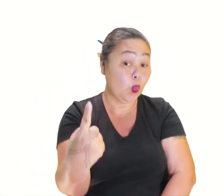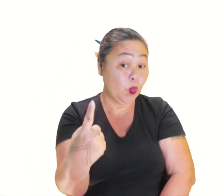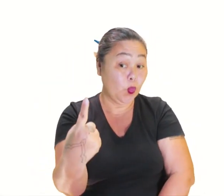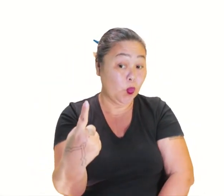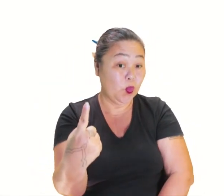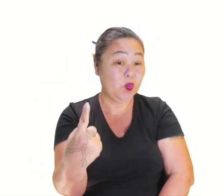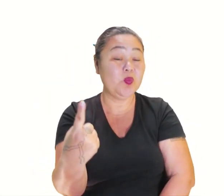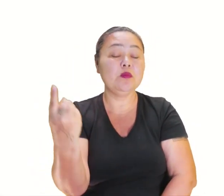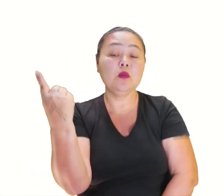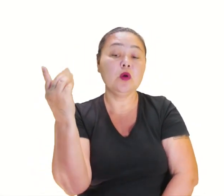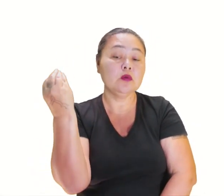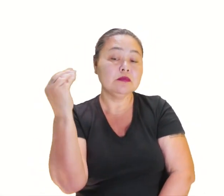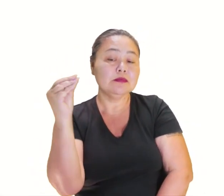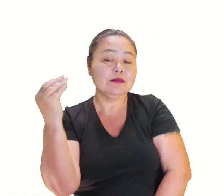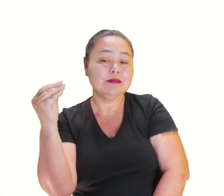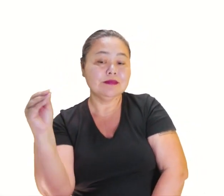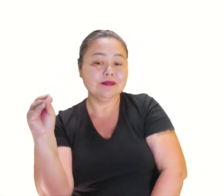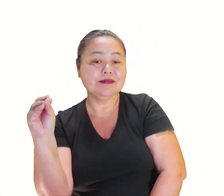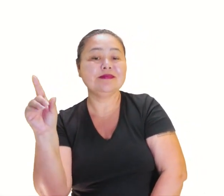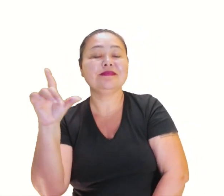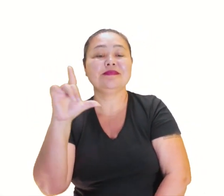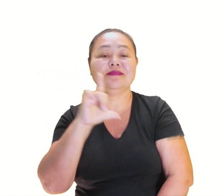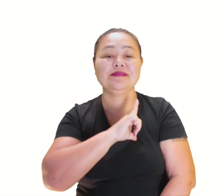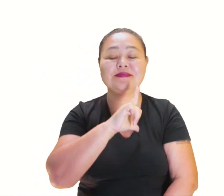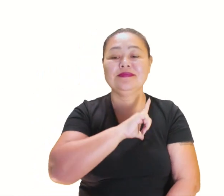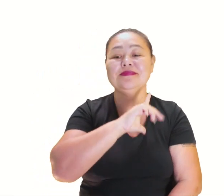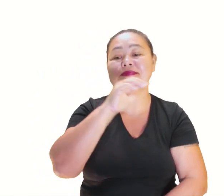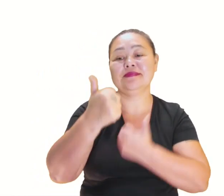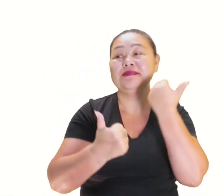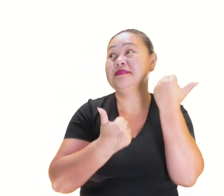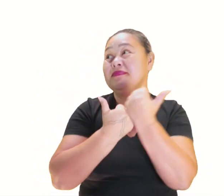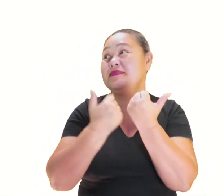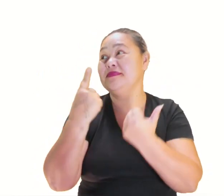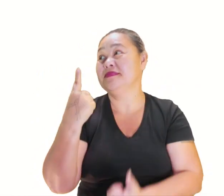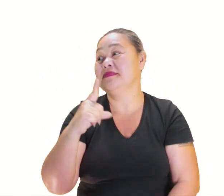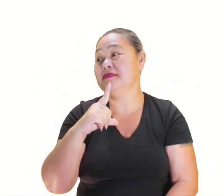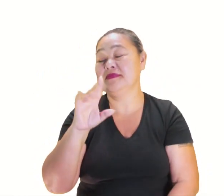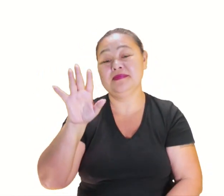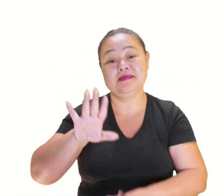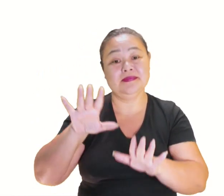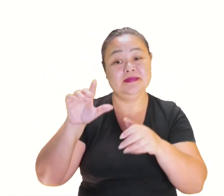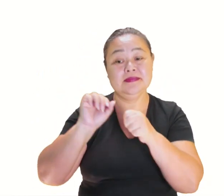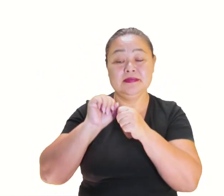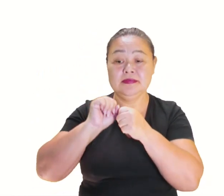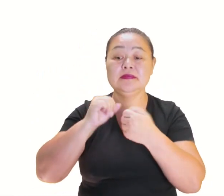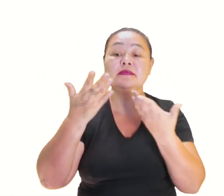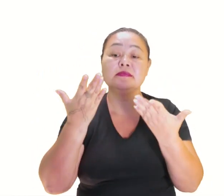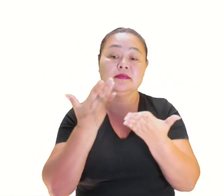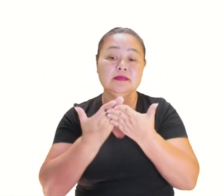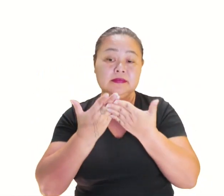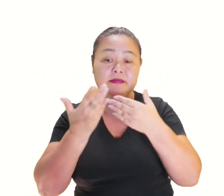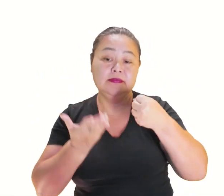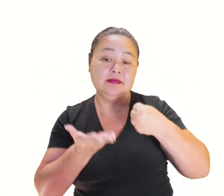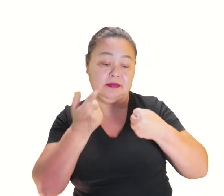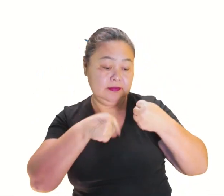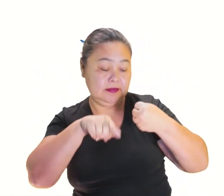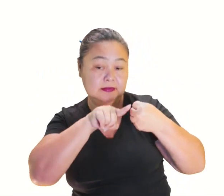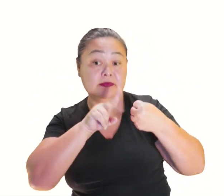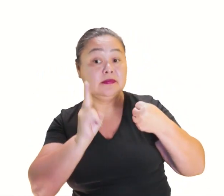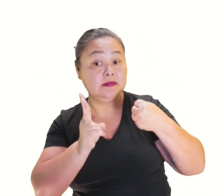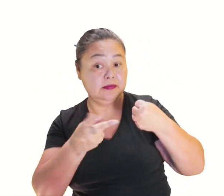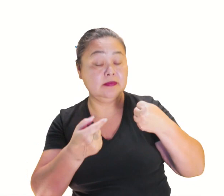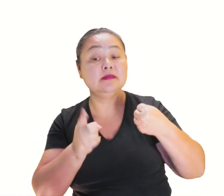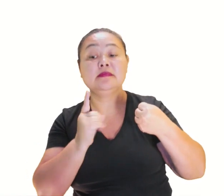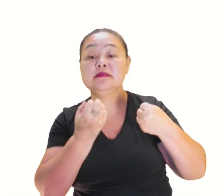1. Então, toda vez onde tinha o x, a gente substitui por 1. Eu lembro que na aula de potência, se a base é 1, vai dar sempre